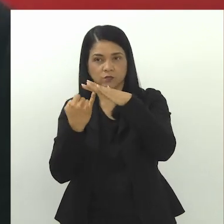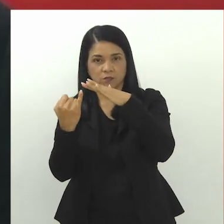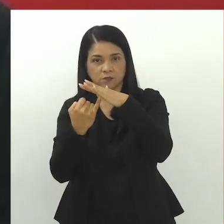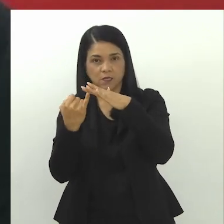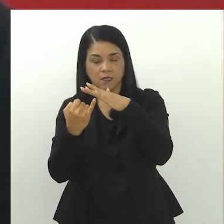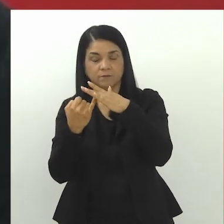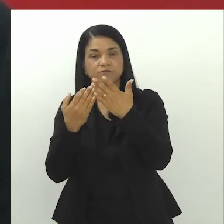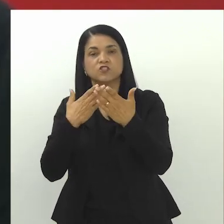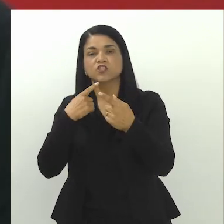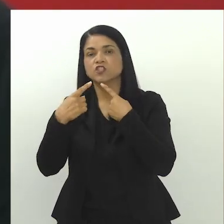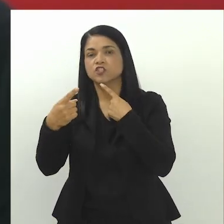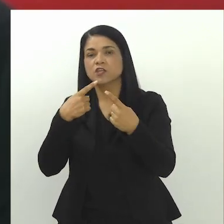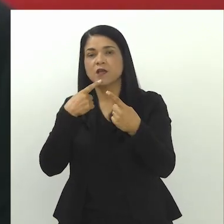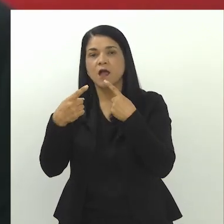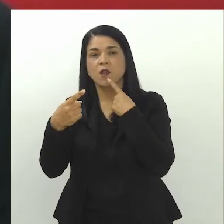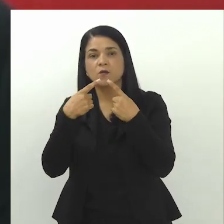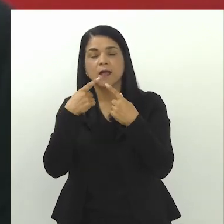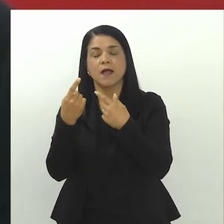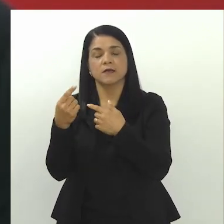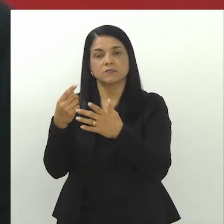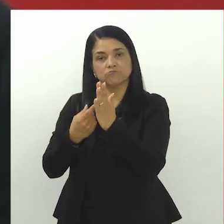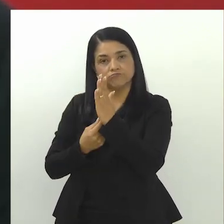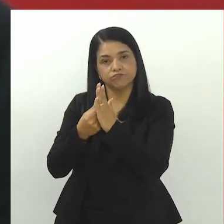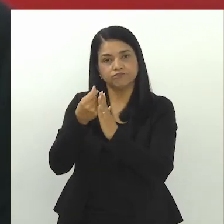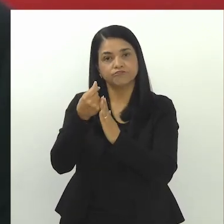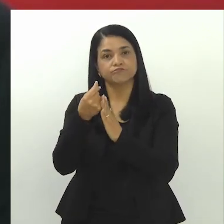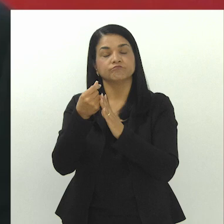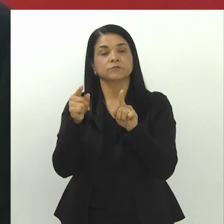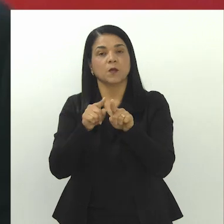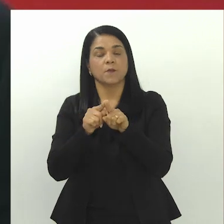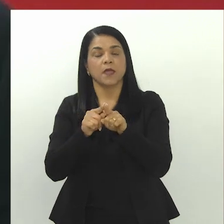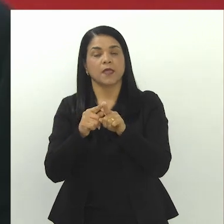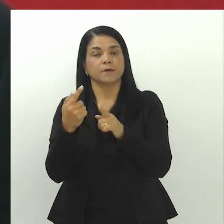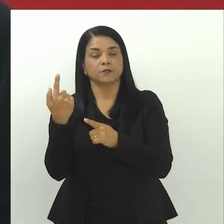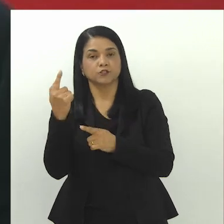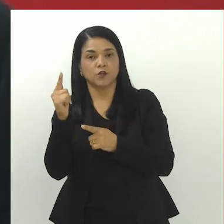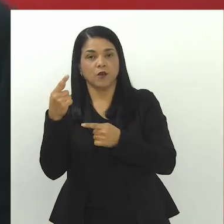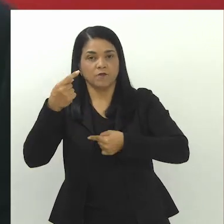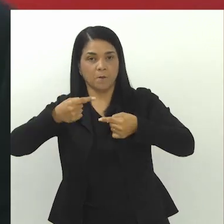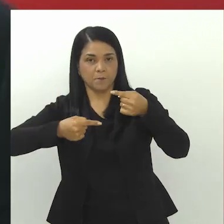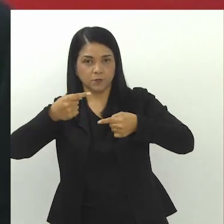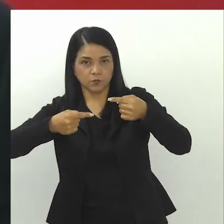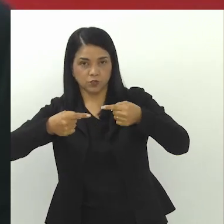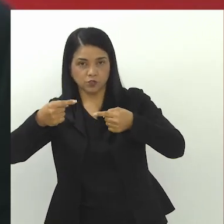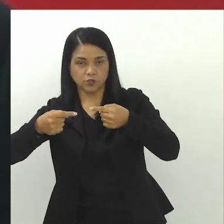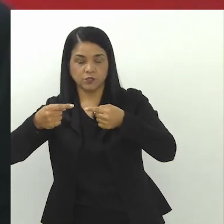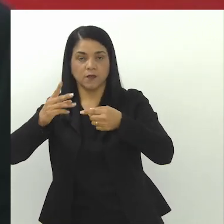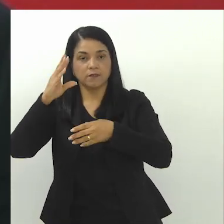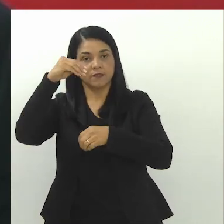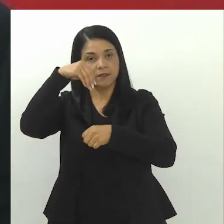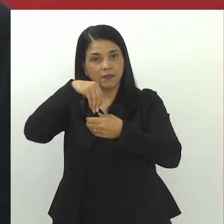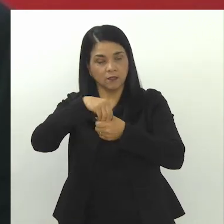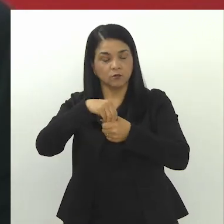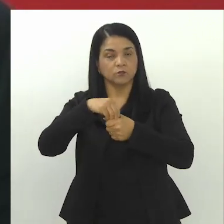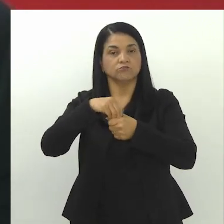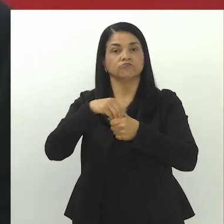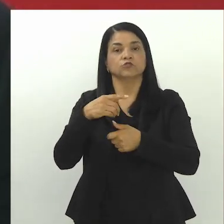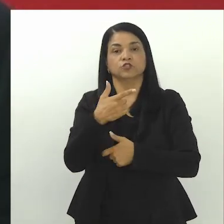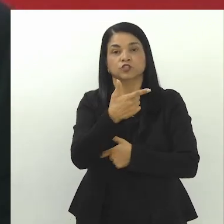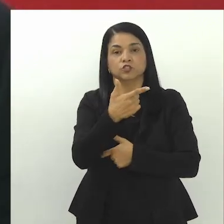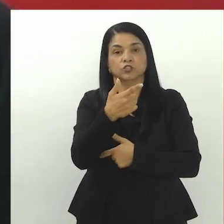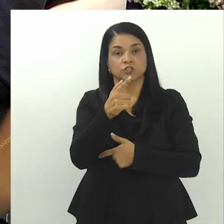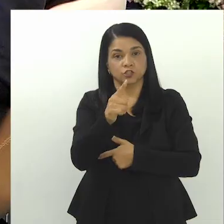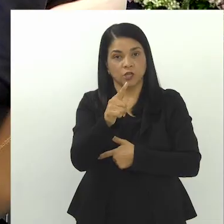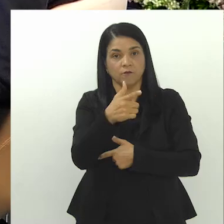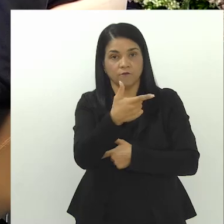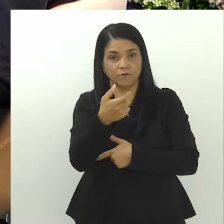uma trilha que dialogasse com a trilha financeira e com a trilha geopolítica tradicionais dentro do G20, a partir